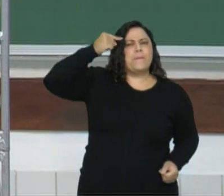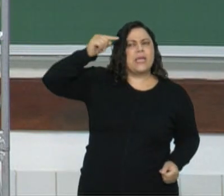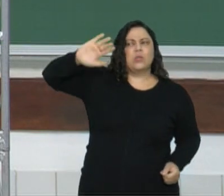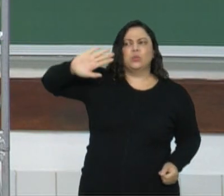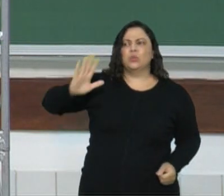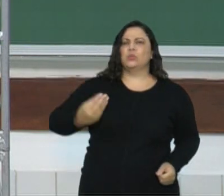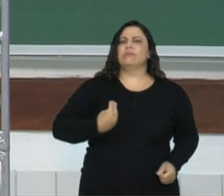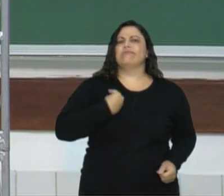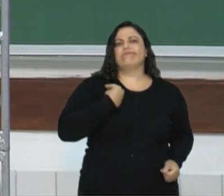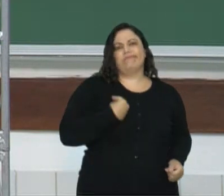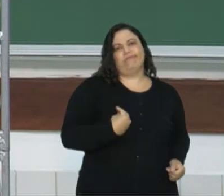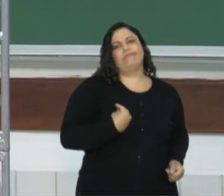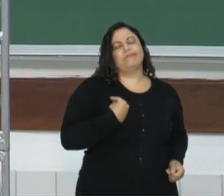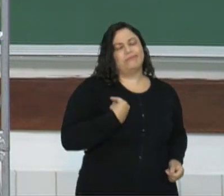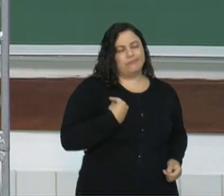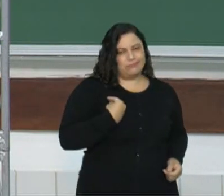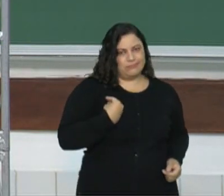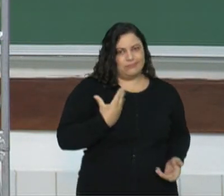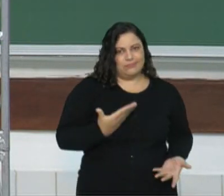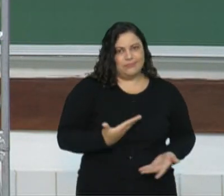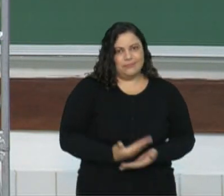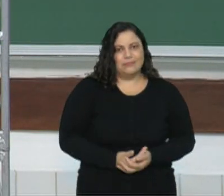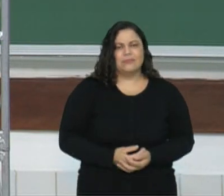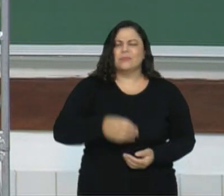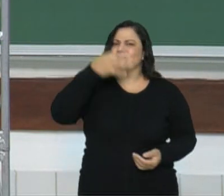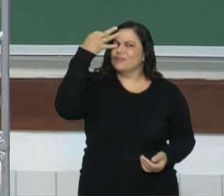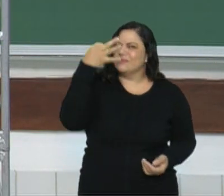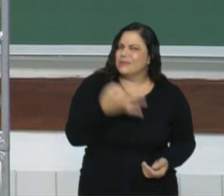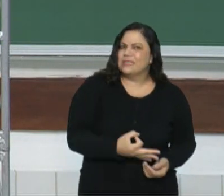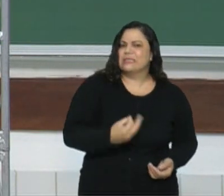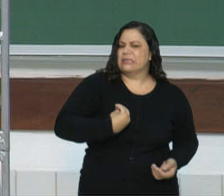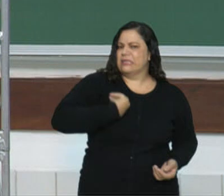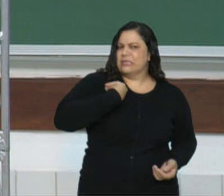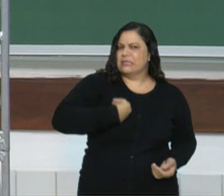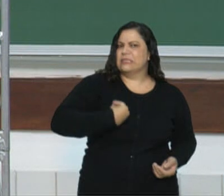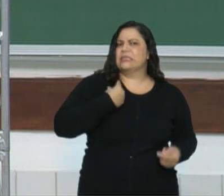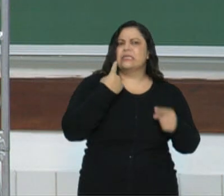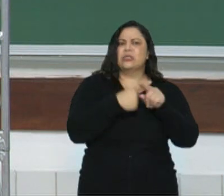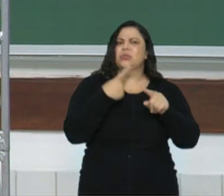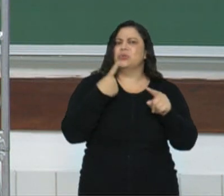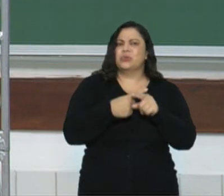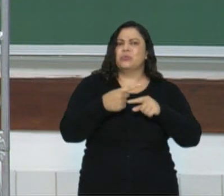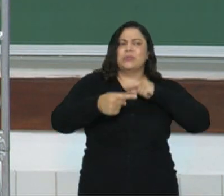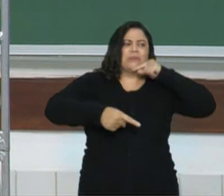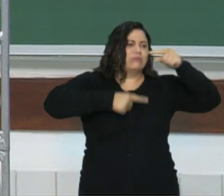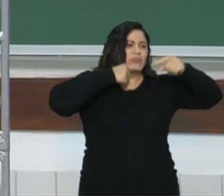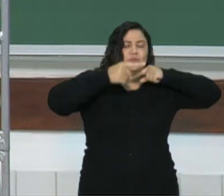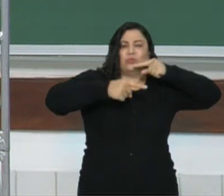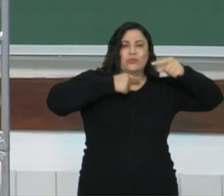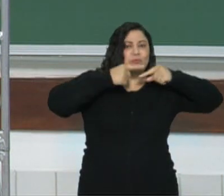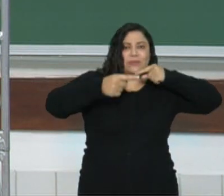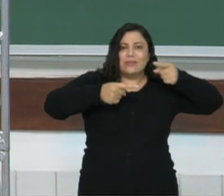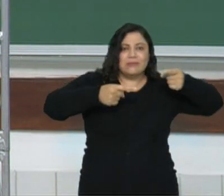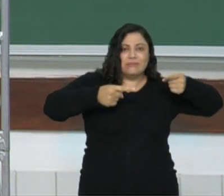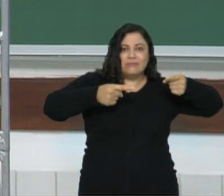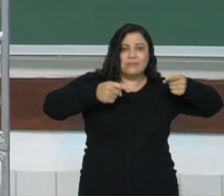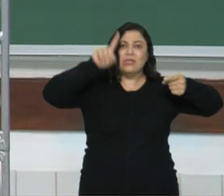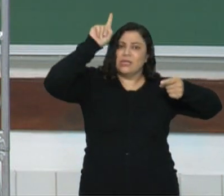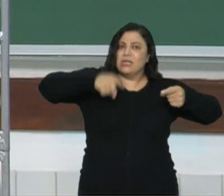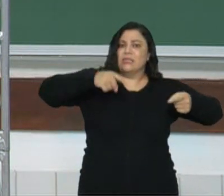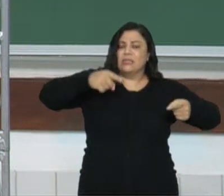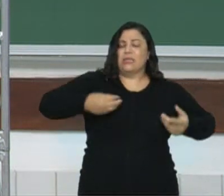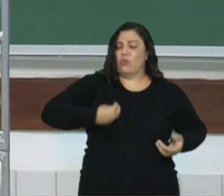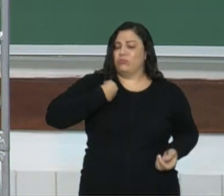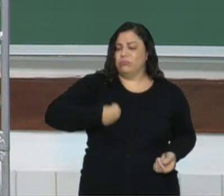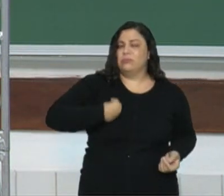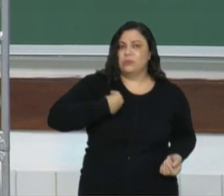existo. Então, ele só tem certeza que existe, porque afinal ele está duvidando. Porque para duvidar ele tem que ser